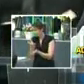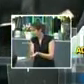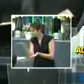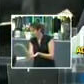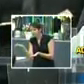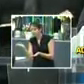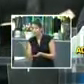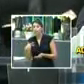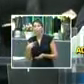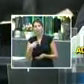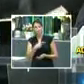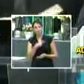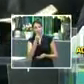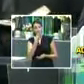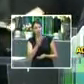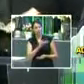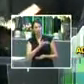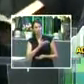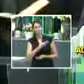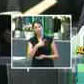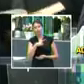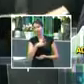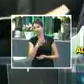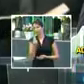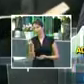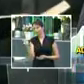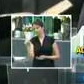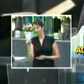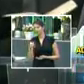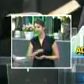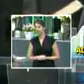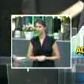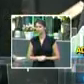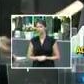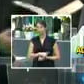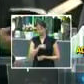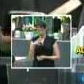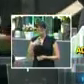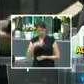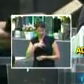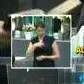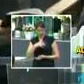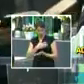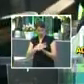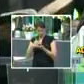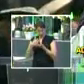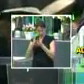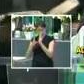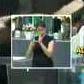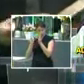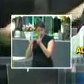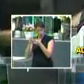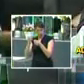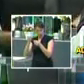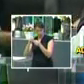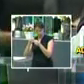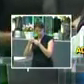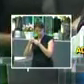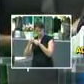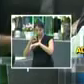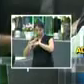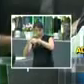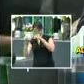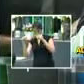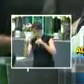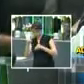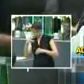nossos pastores, os nossos amigos. Você sentiu que desde o começo do culto Jesus falou em cura?